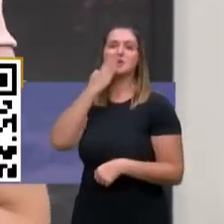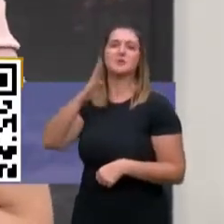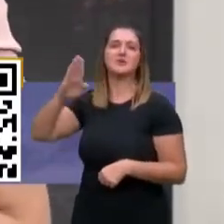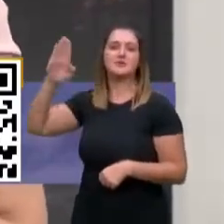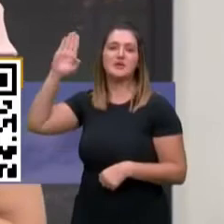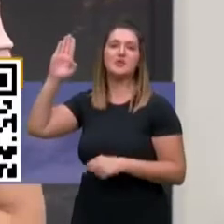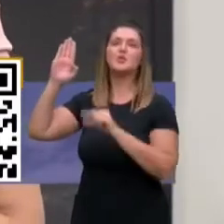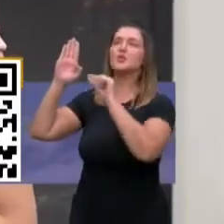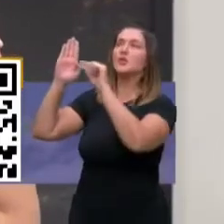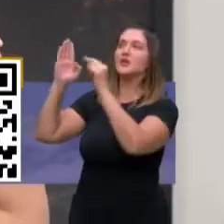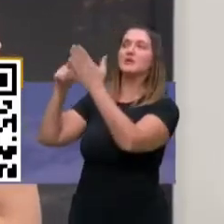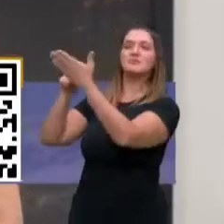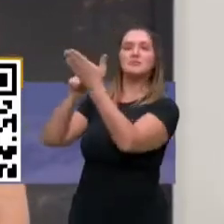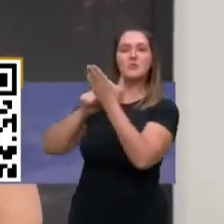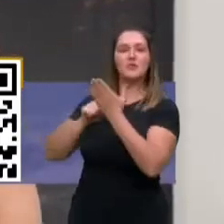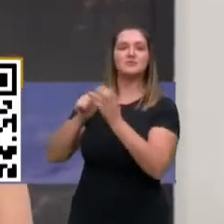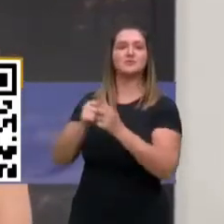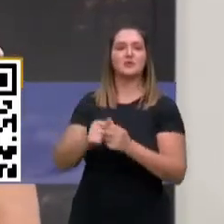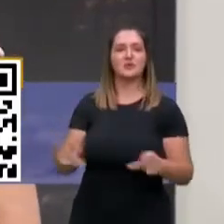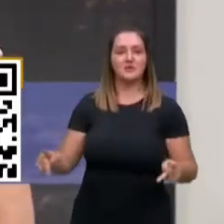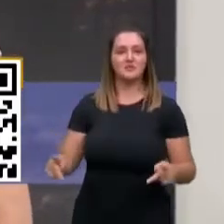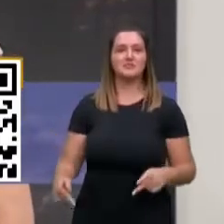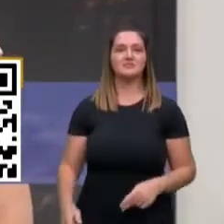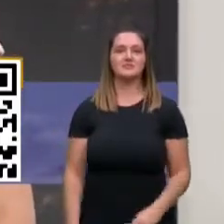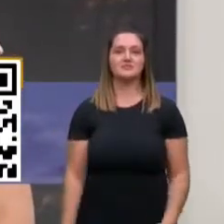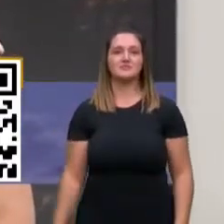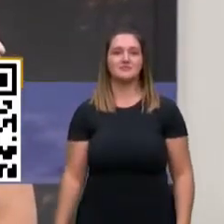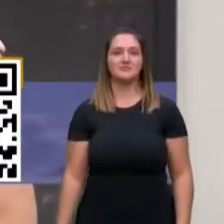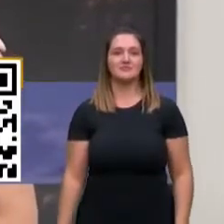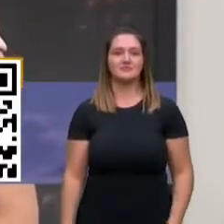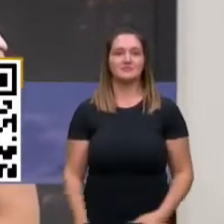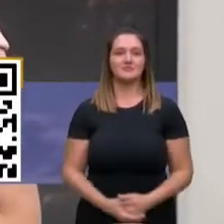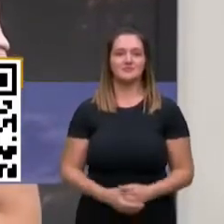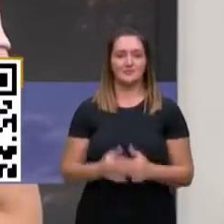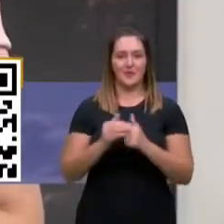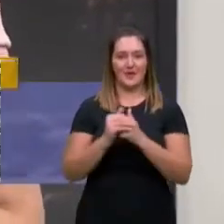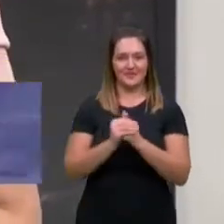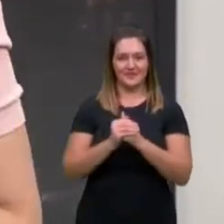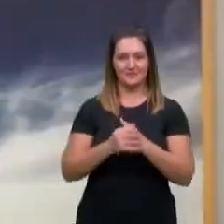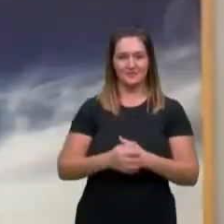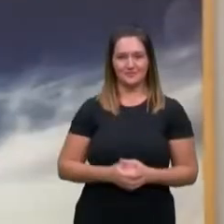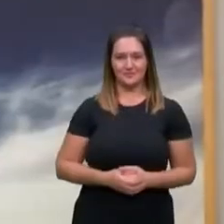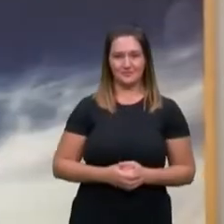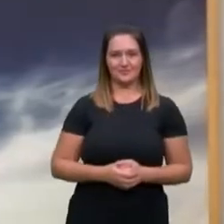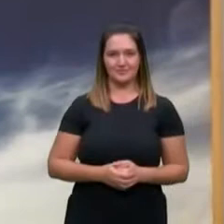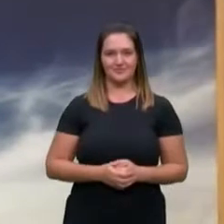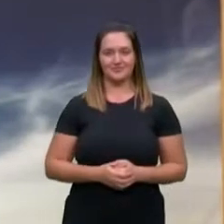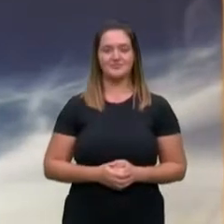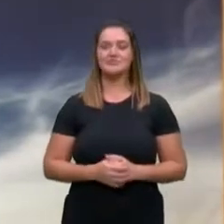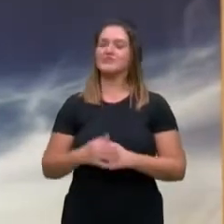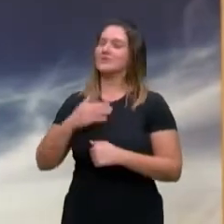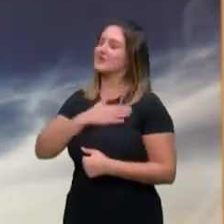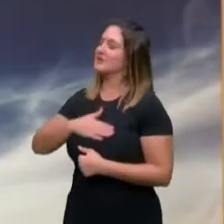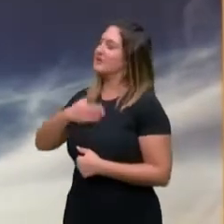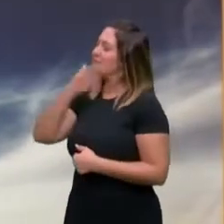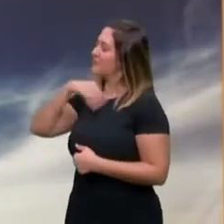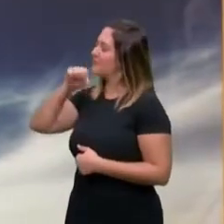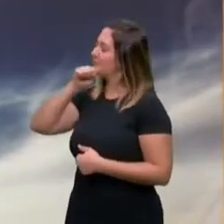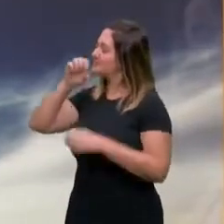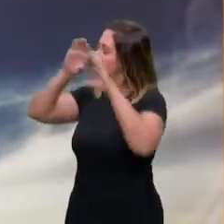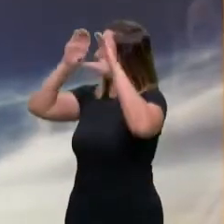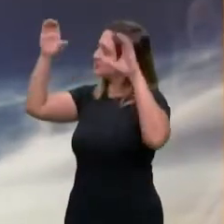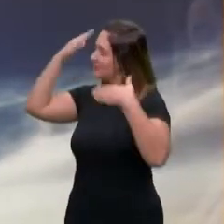prometeu, sobre o que Ele revela no livro de Apocalipse. Vamos orar? Exatamente, Dash. Vamos orar agora. Querido Pai Celestial, muito obrigado por esse